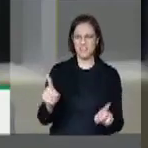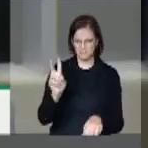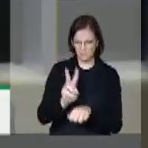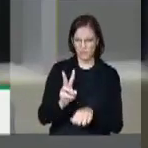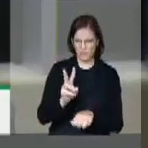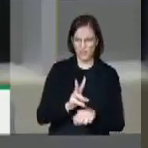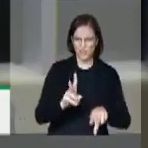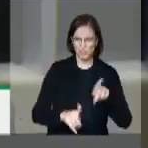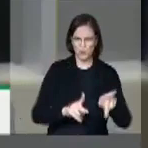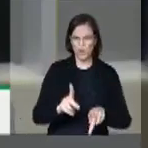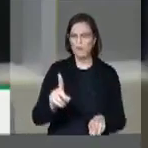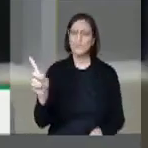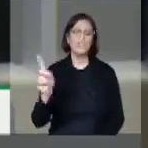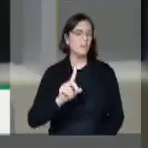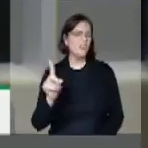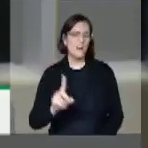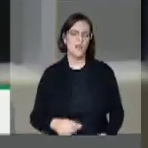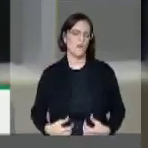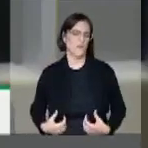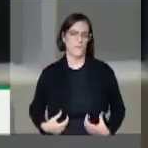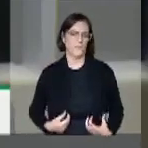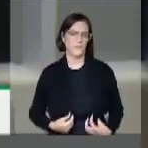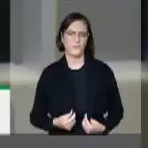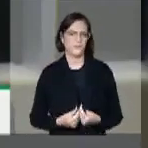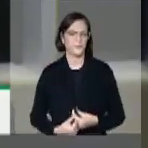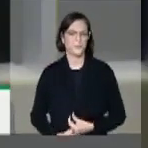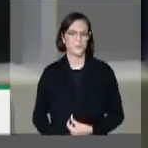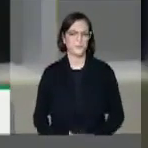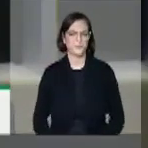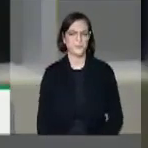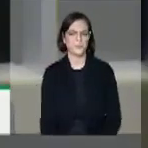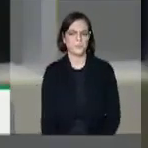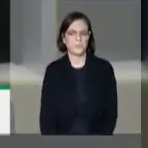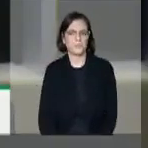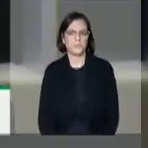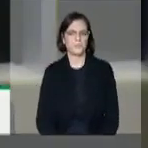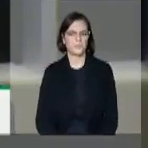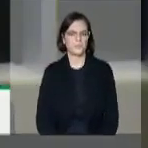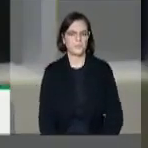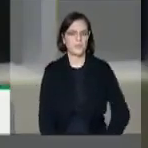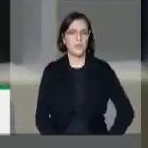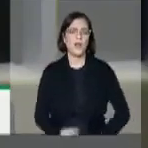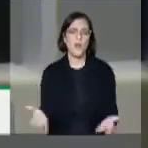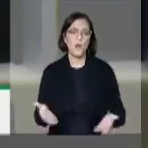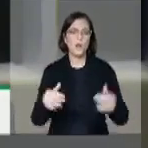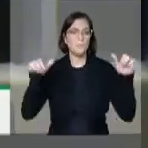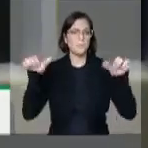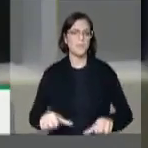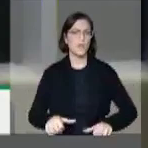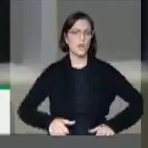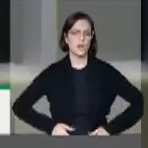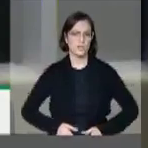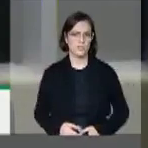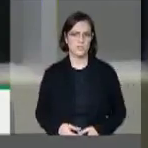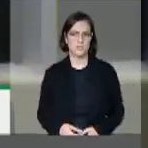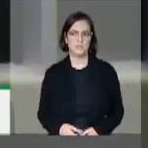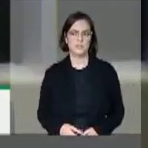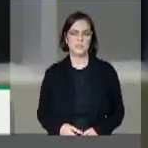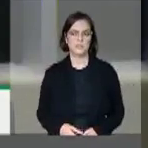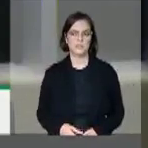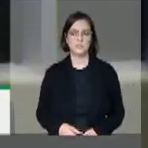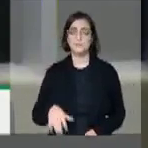Não! Mais do que isso, deputados e deputadas, está ampliando essa desigualdade. Deputado Rodrigo Maia,